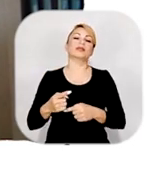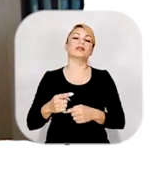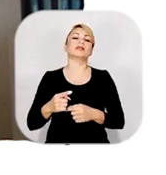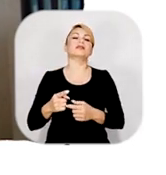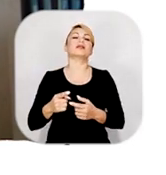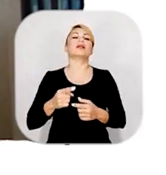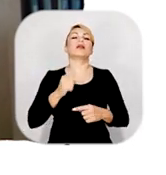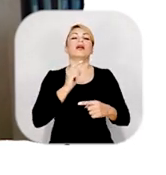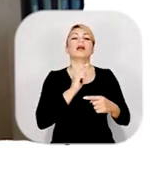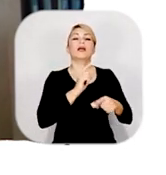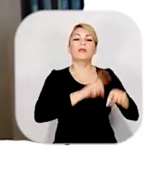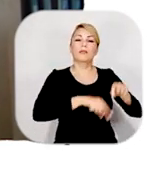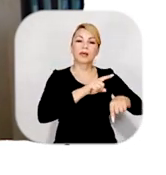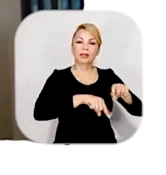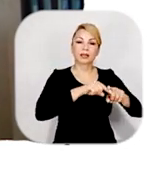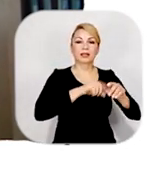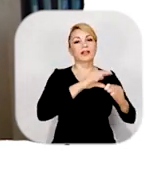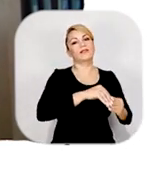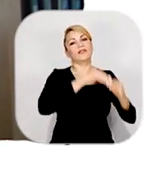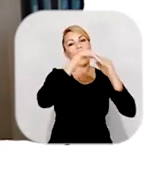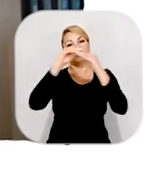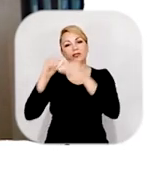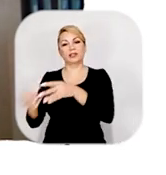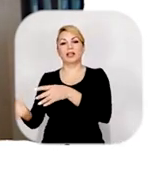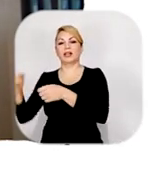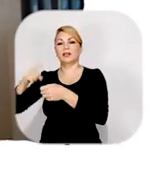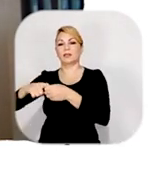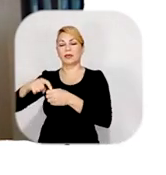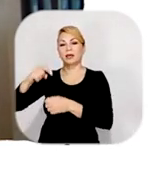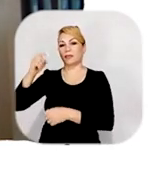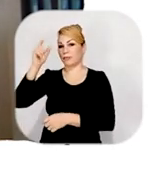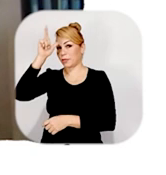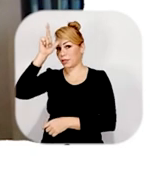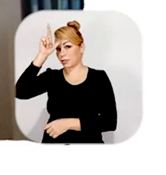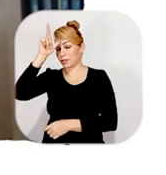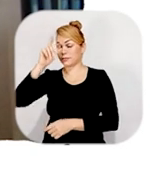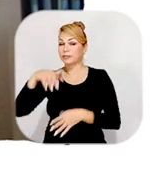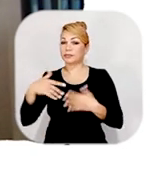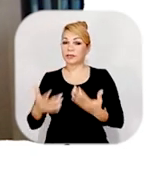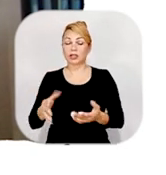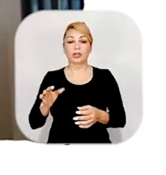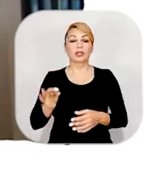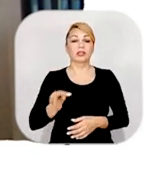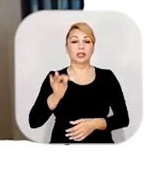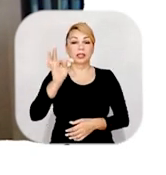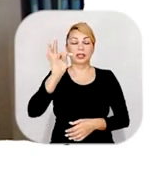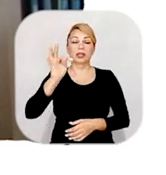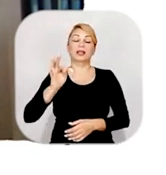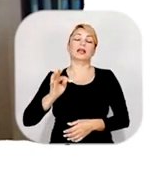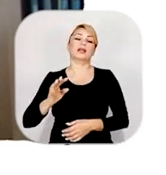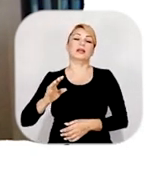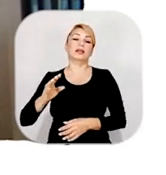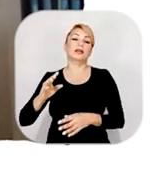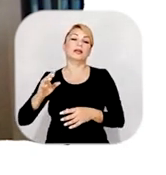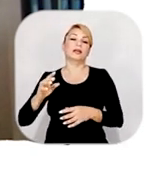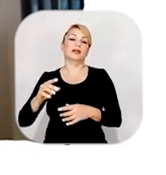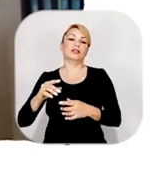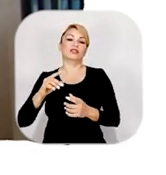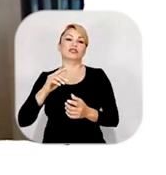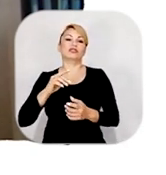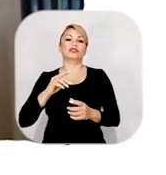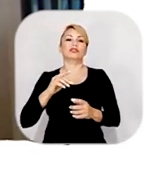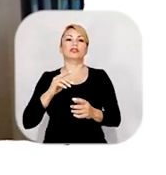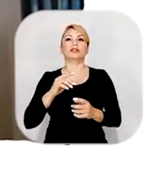voltaram para Berlim, que diga-se de passagem com relação à tecnologia, ele já não era mais de cera, porque esse material